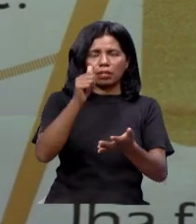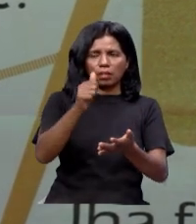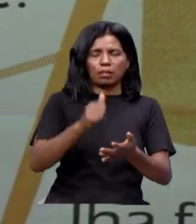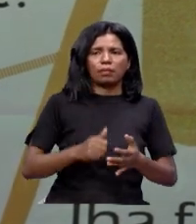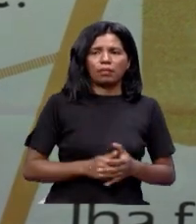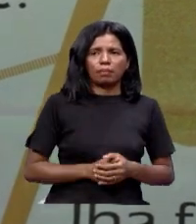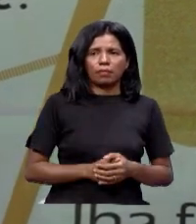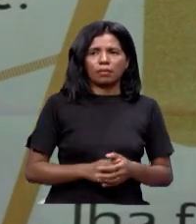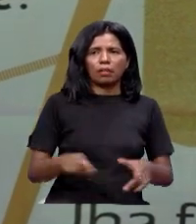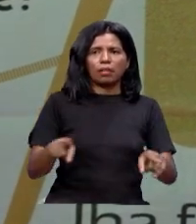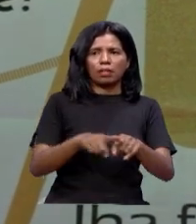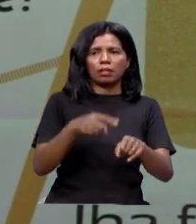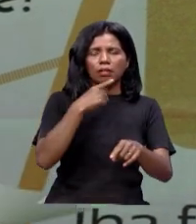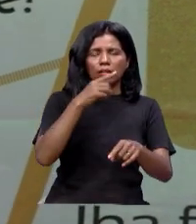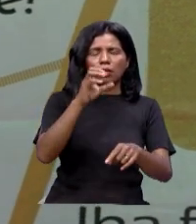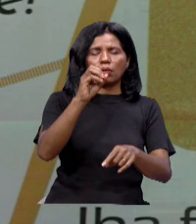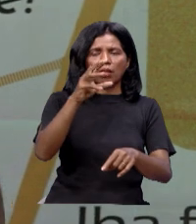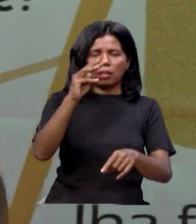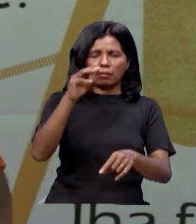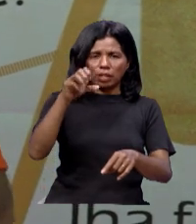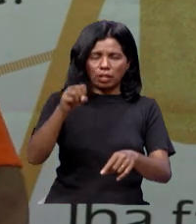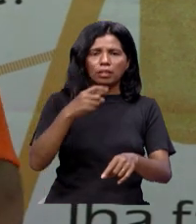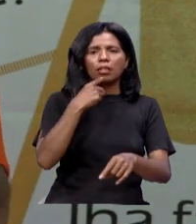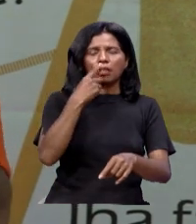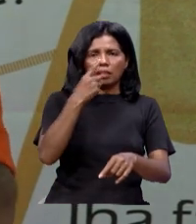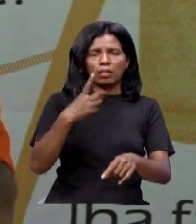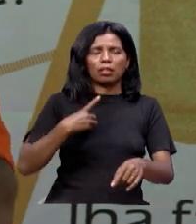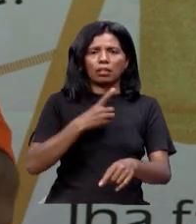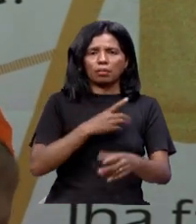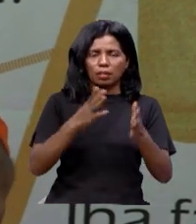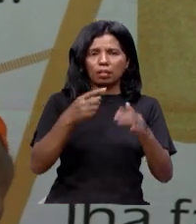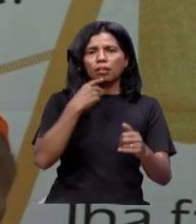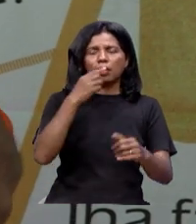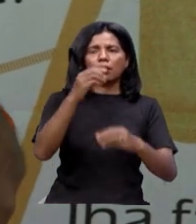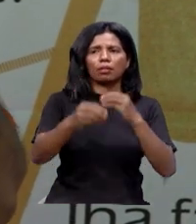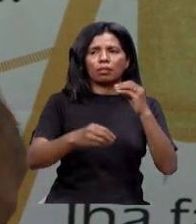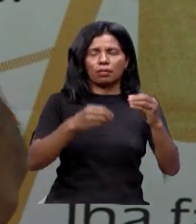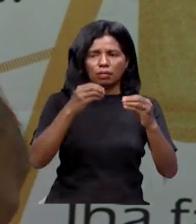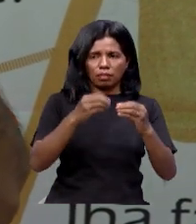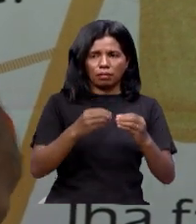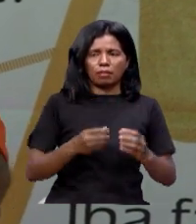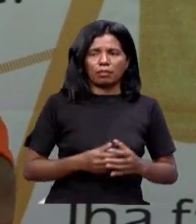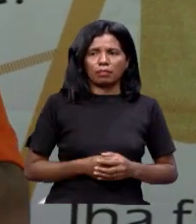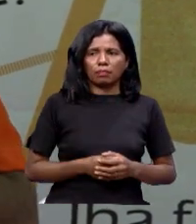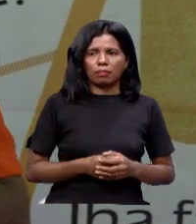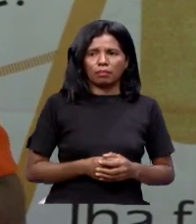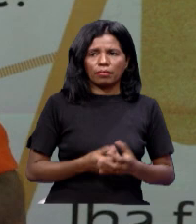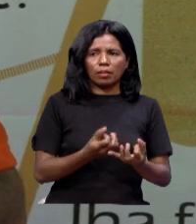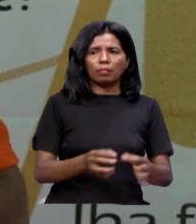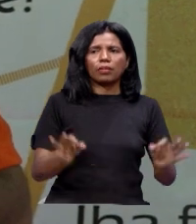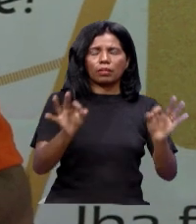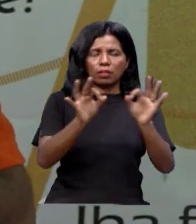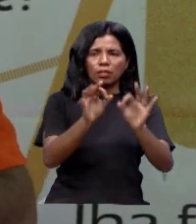hoje, hoje o OMS, hoje o sistema deputado, até com a minha importância, hoje